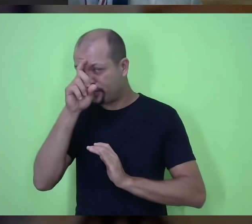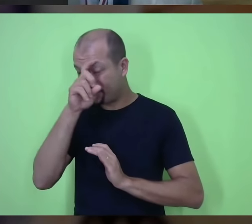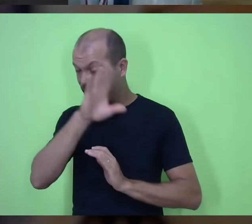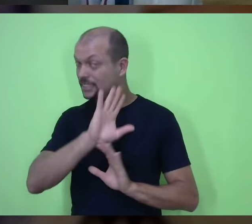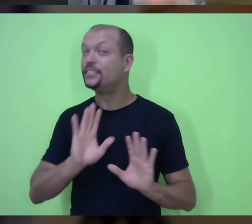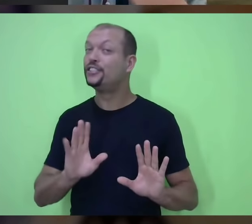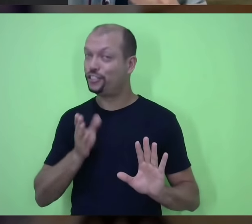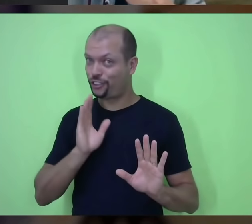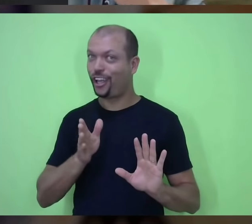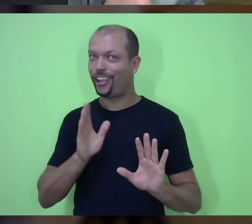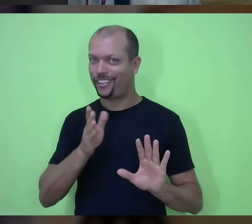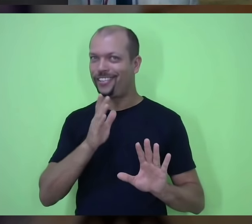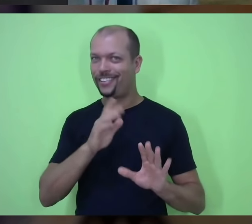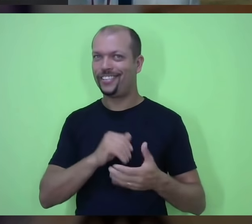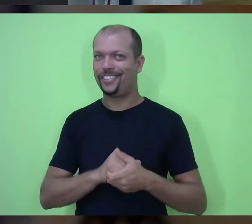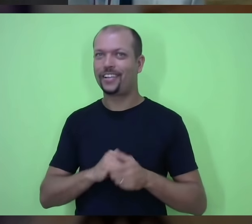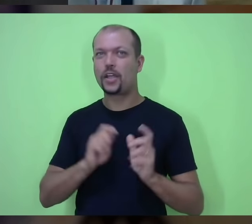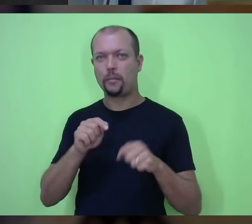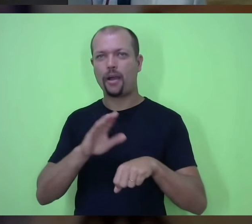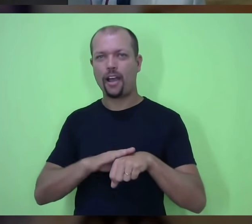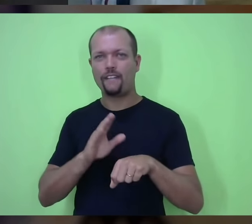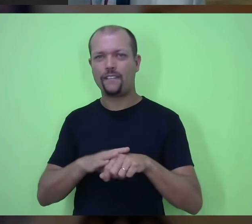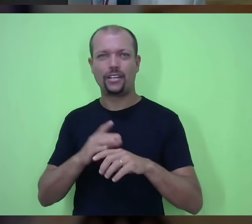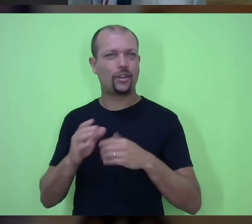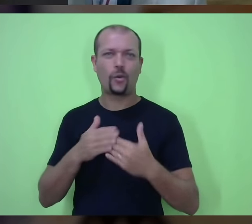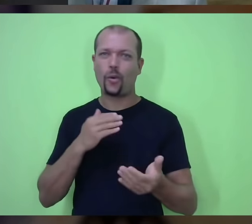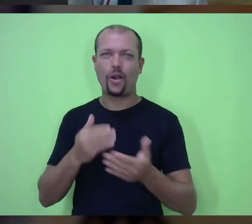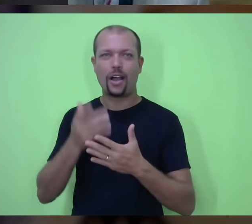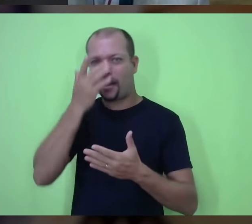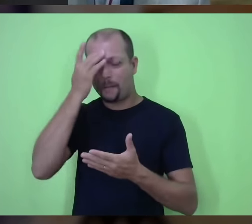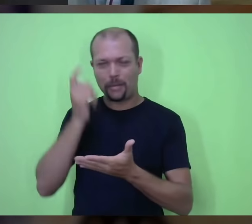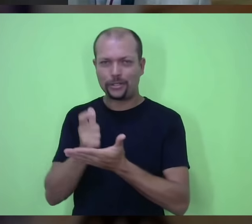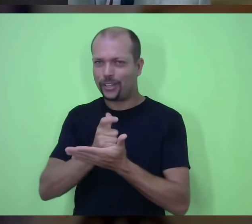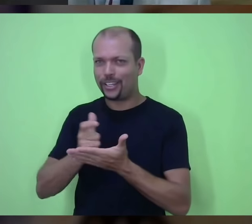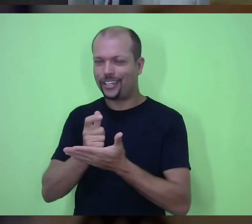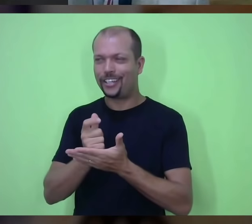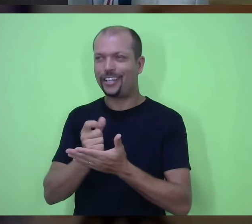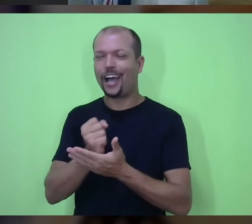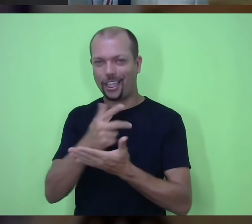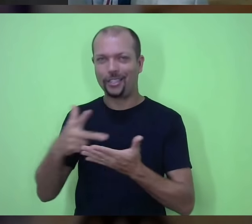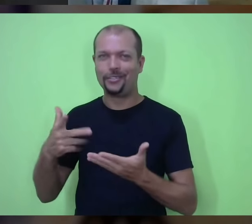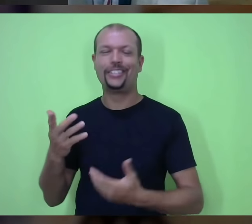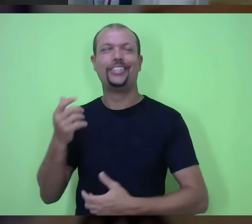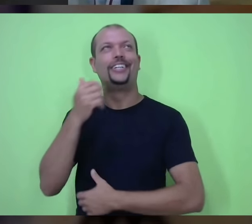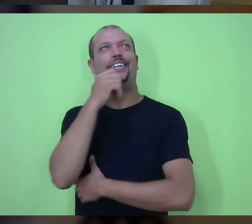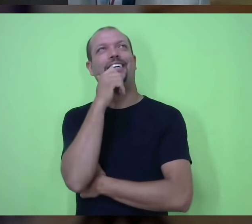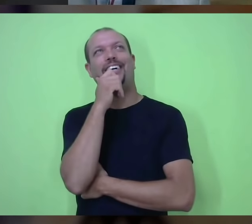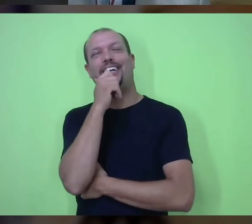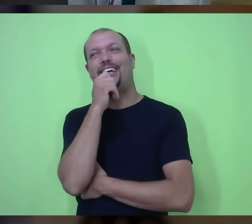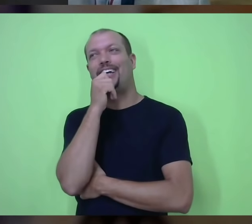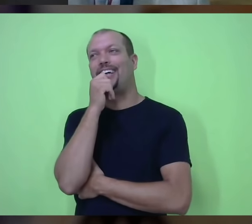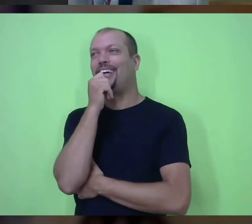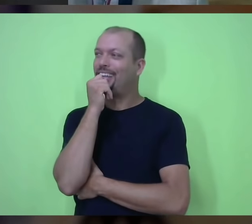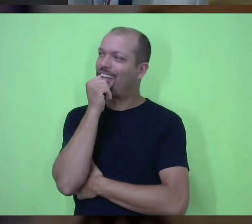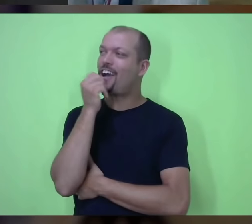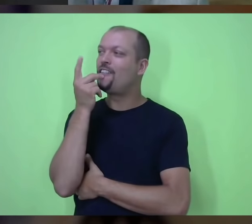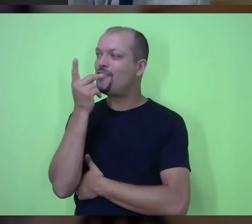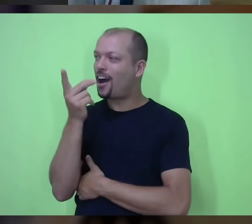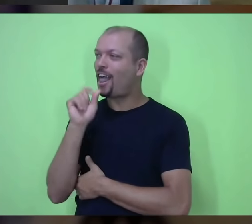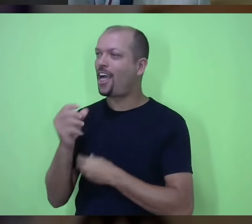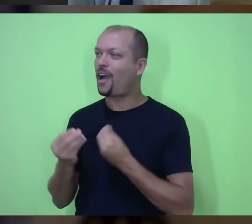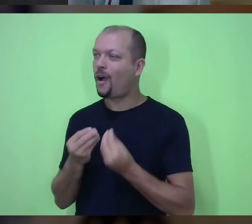difíceis que poderiam ser feitas para qualquer teólogo adventista, né? Quando fala da natureza de